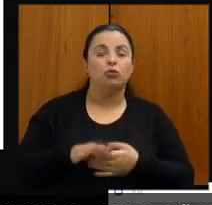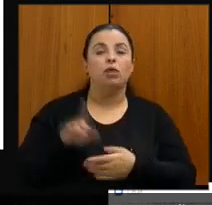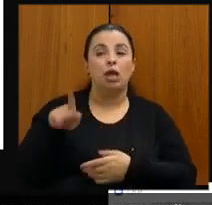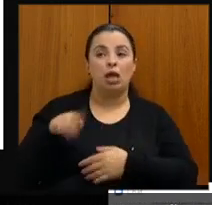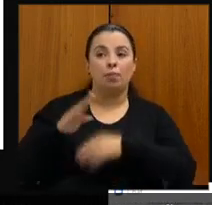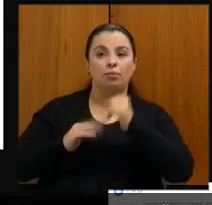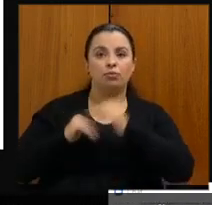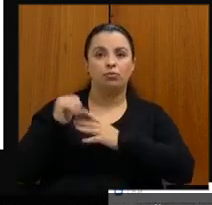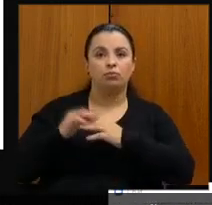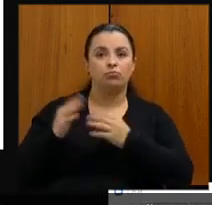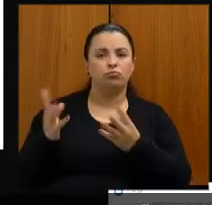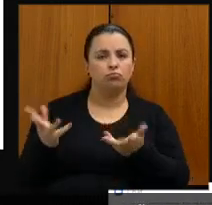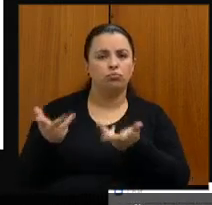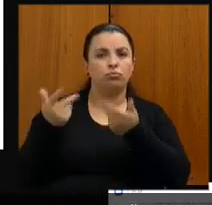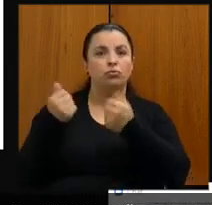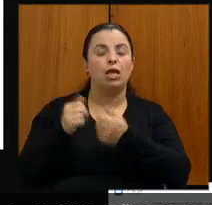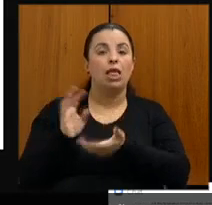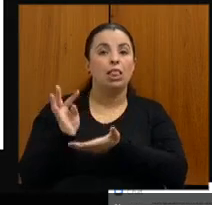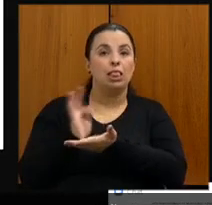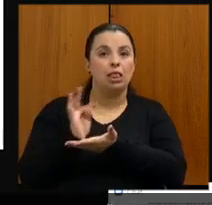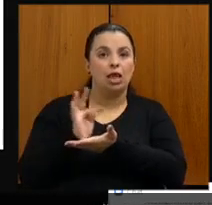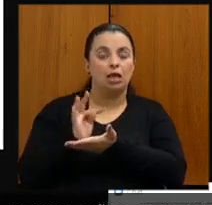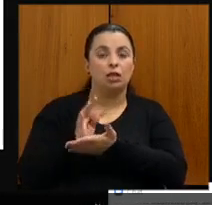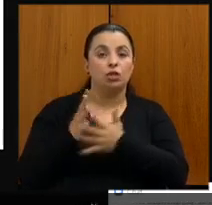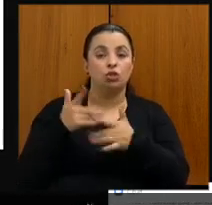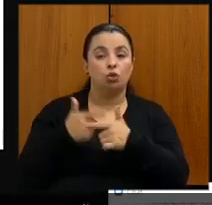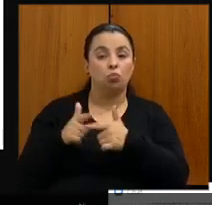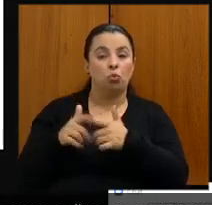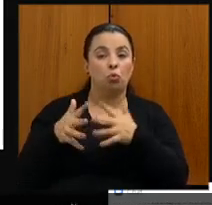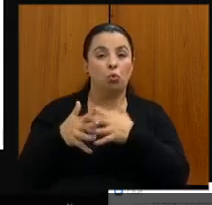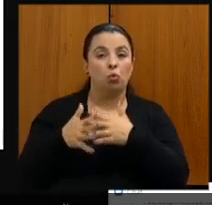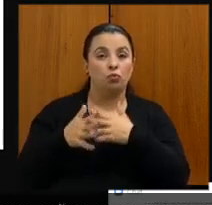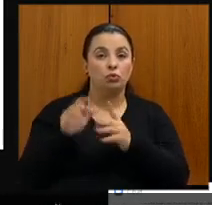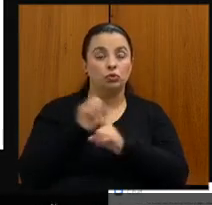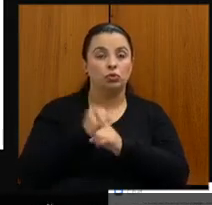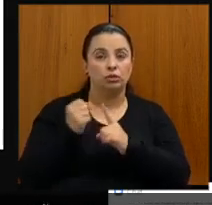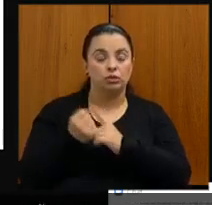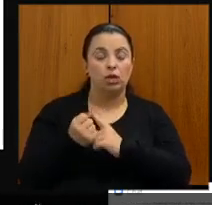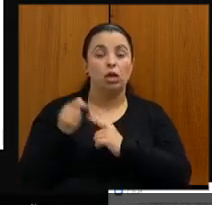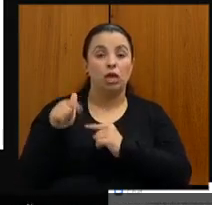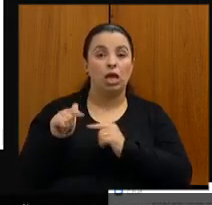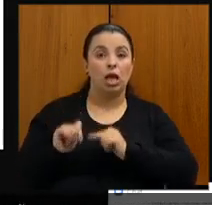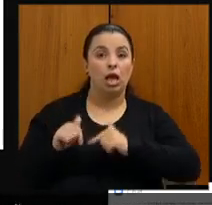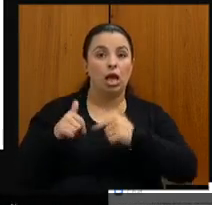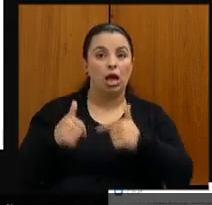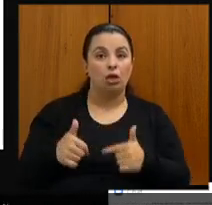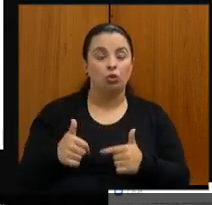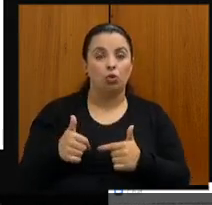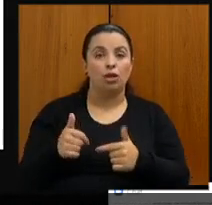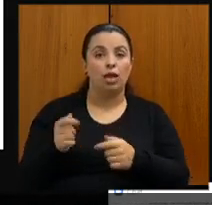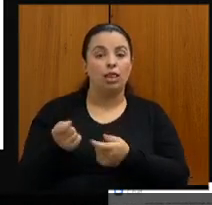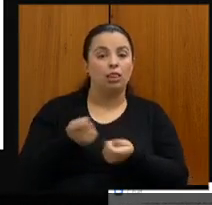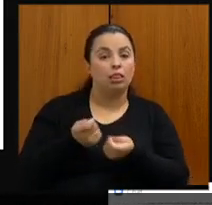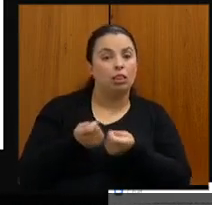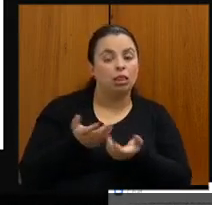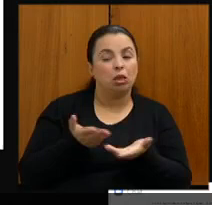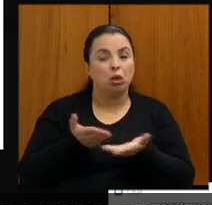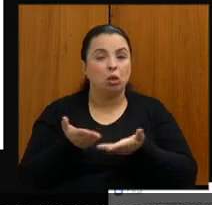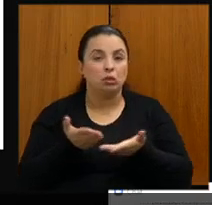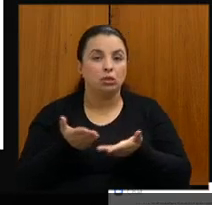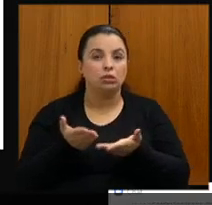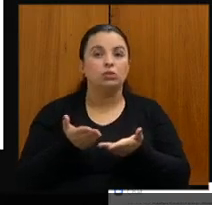qualificados em técnicas de conflitos sociais e que atuam na negociação e mediação dos conflitos